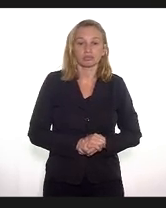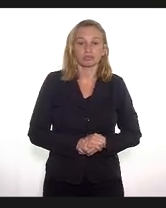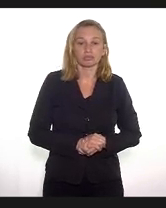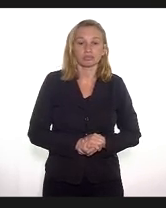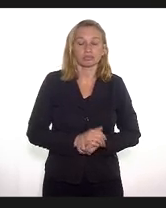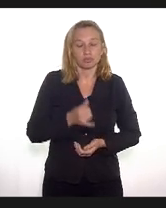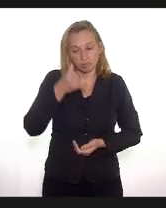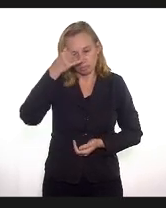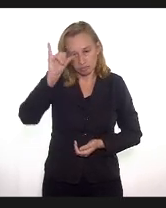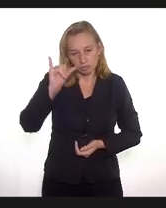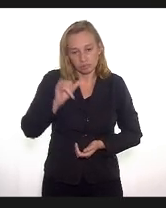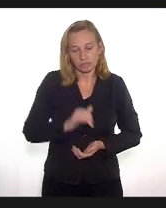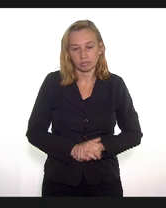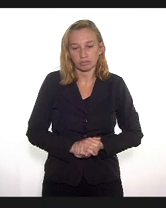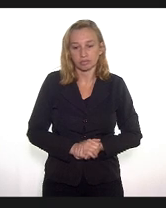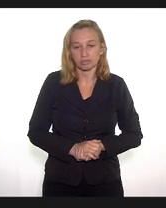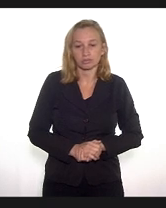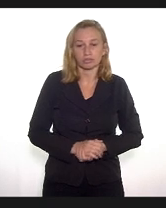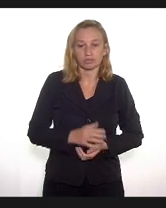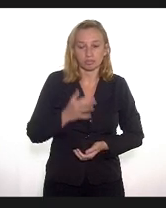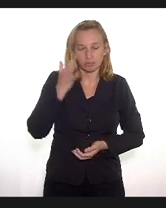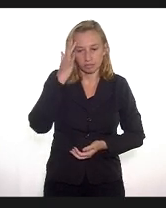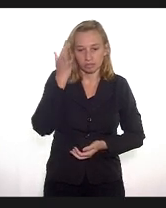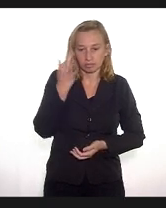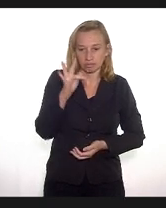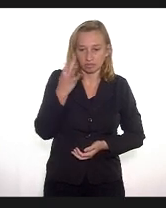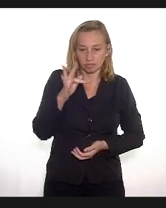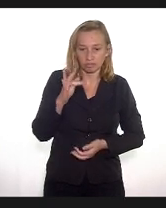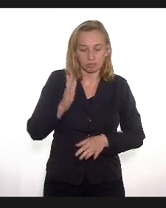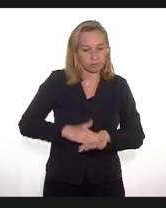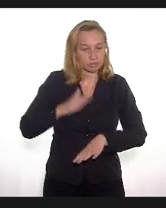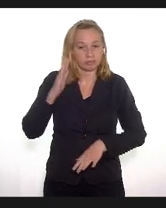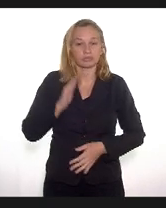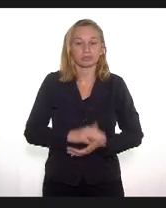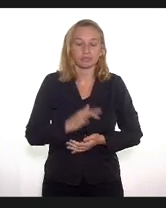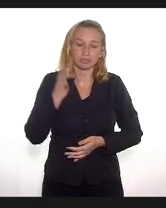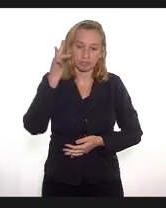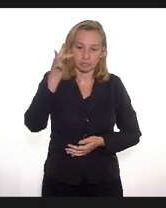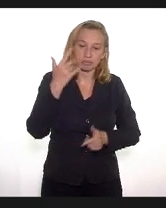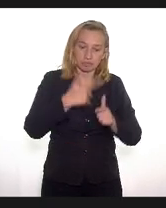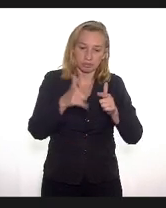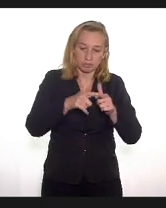vai estar evitando dores de cabeça muito maiores no futuro.